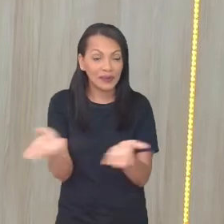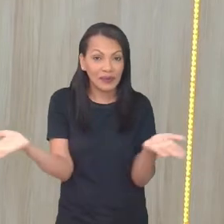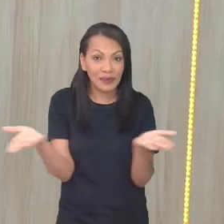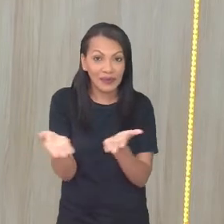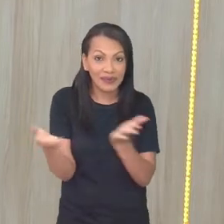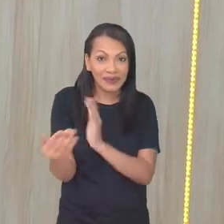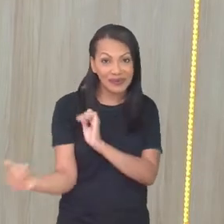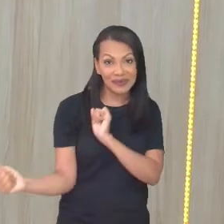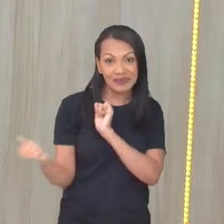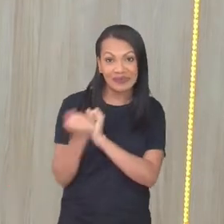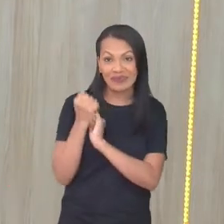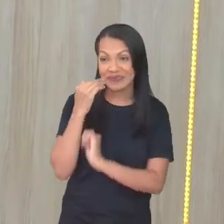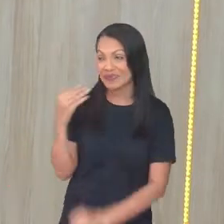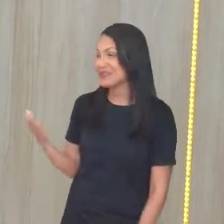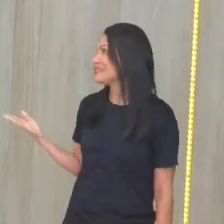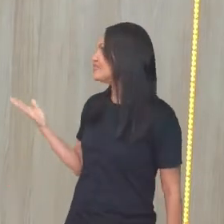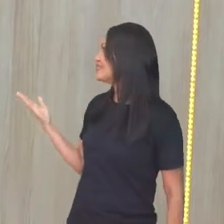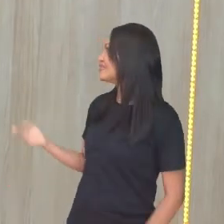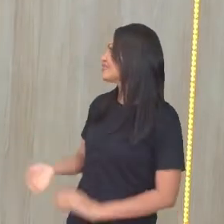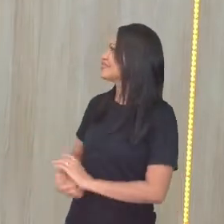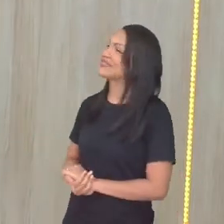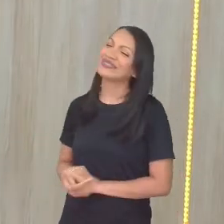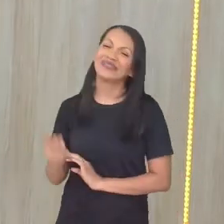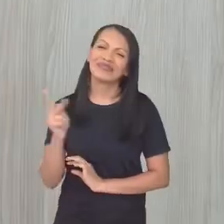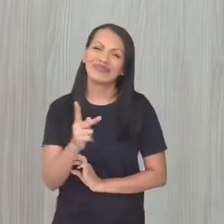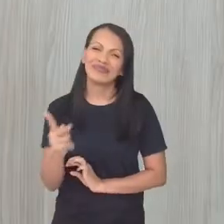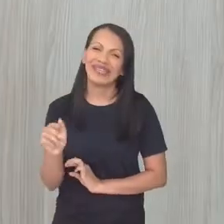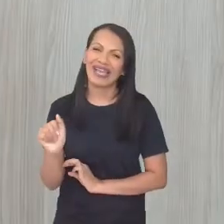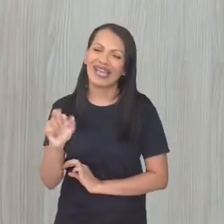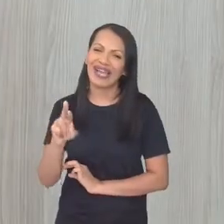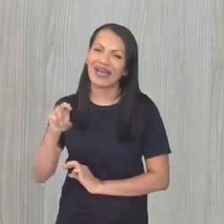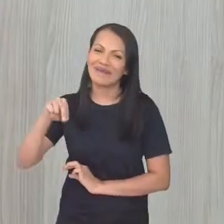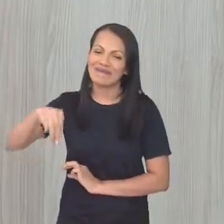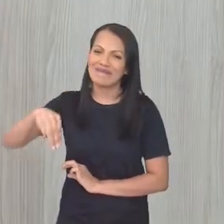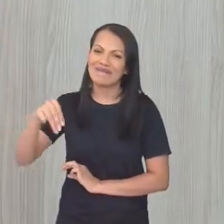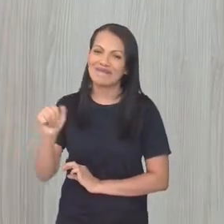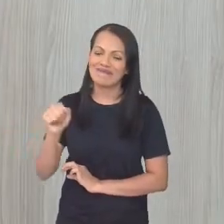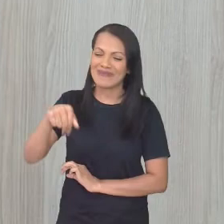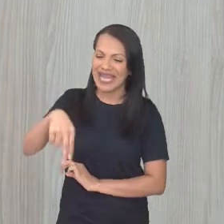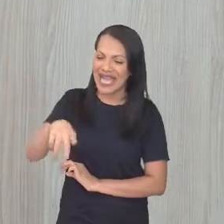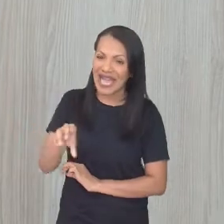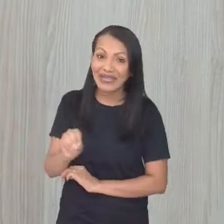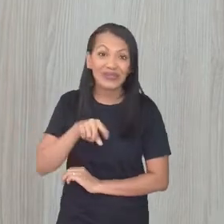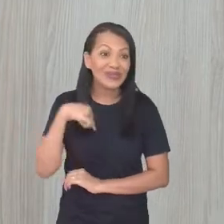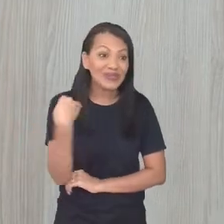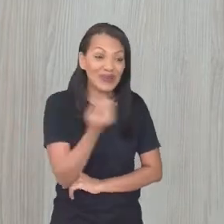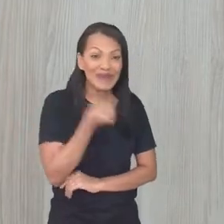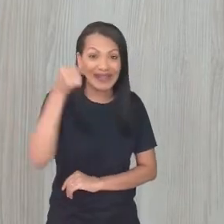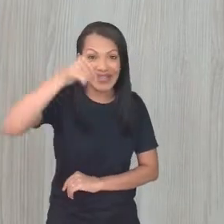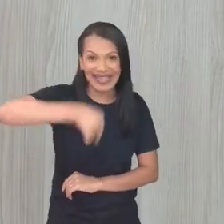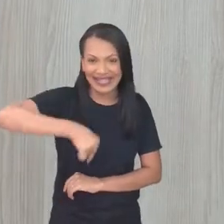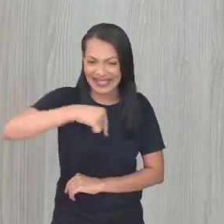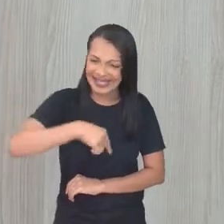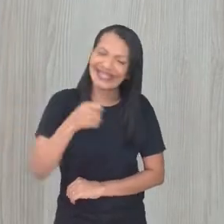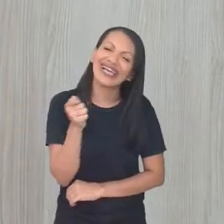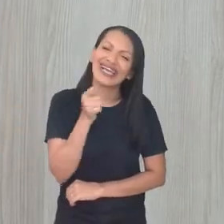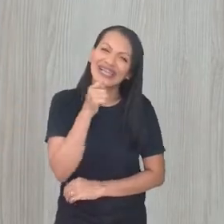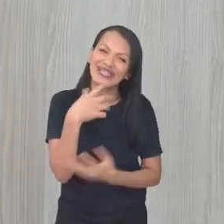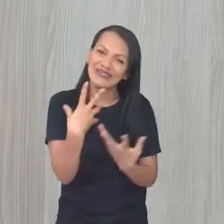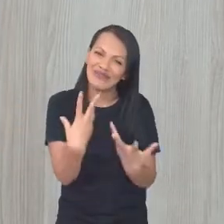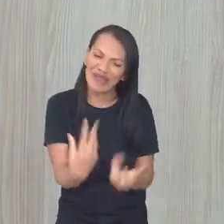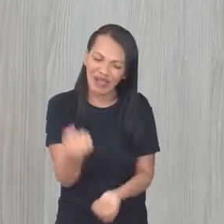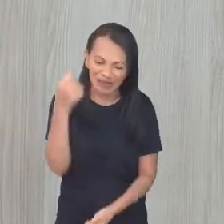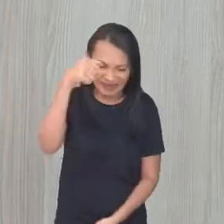na aula é ele, é o nosso colega, o professor Armando. E aí, professor? Estamos aqui ainda, né? Vamos conjugar o verbo